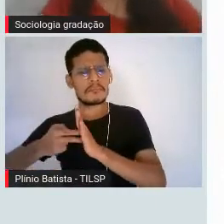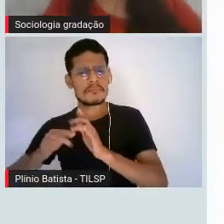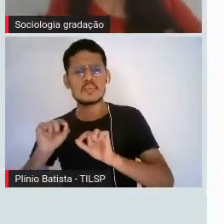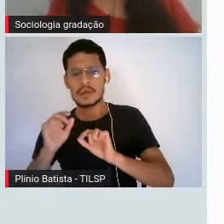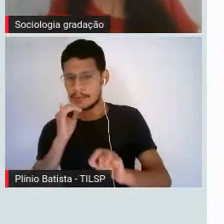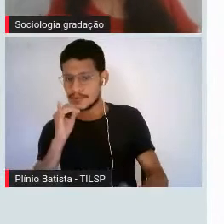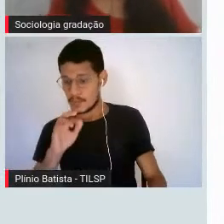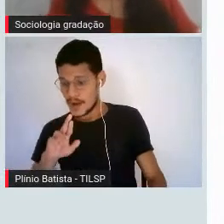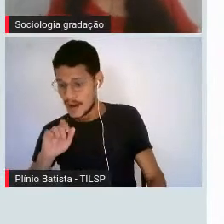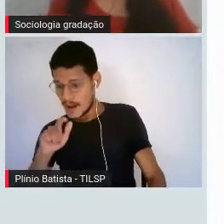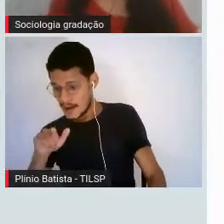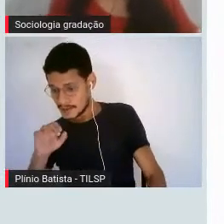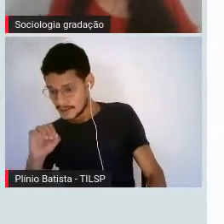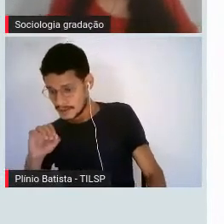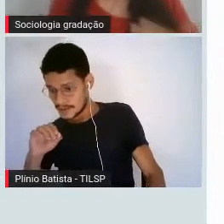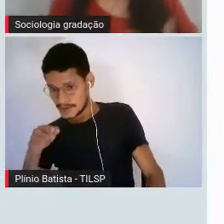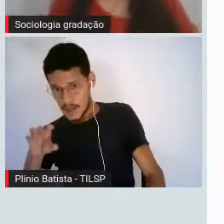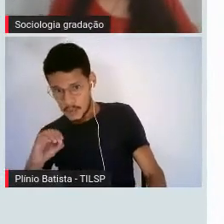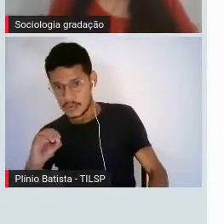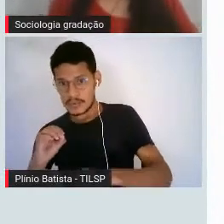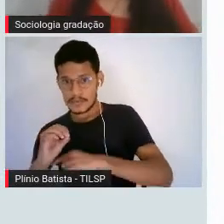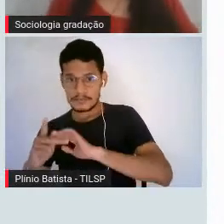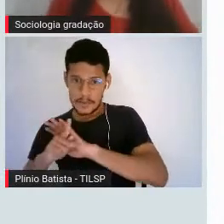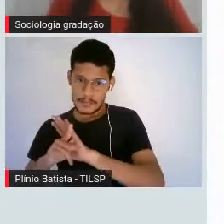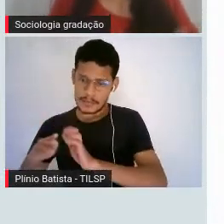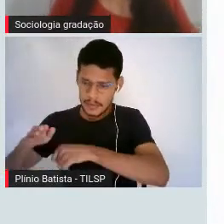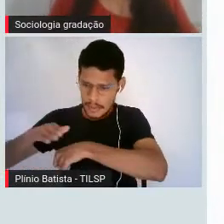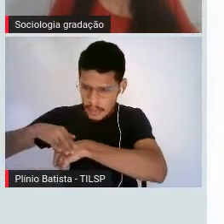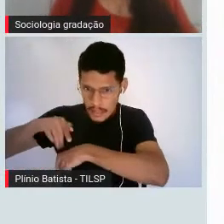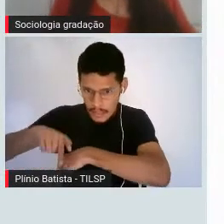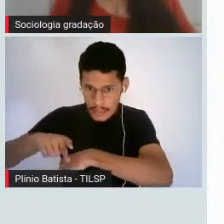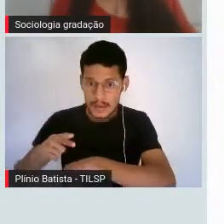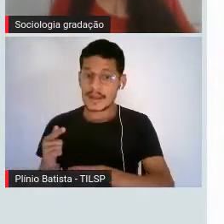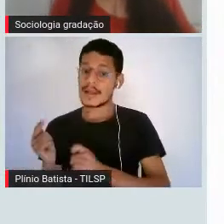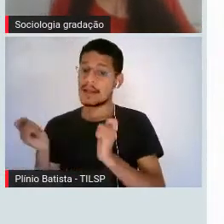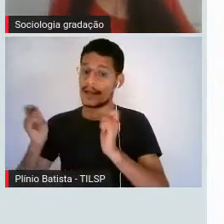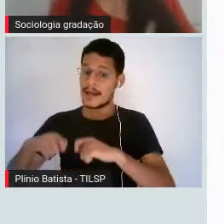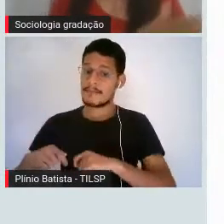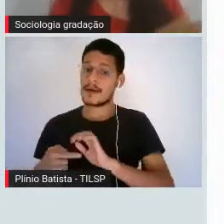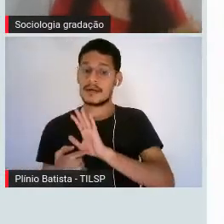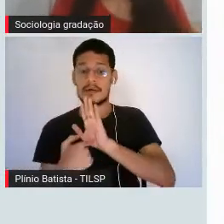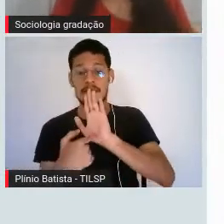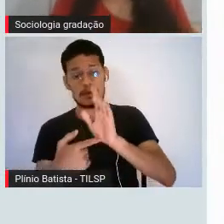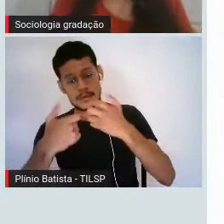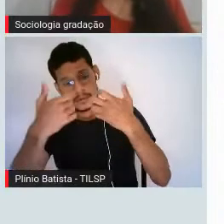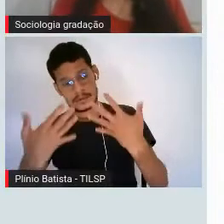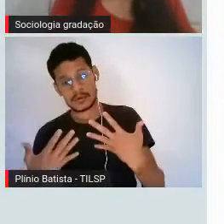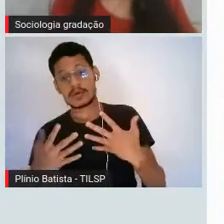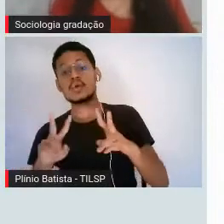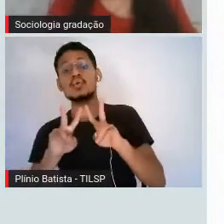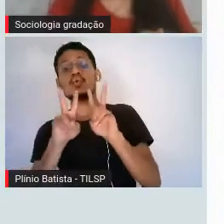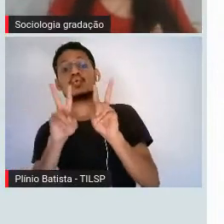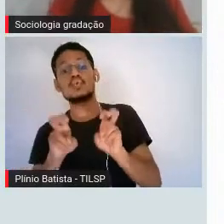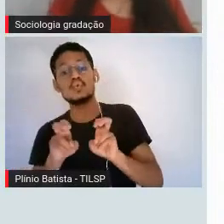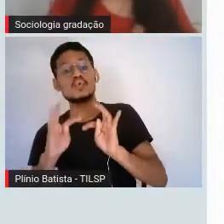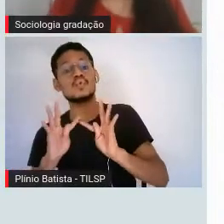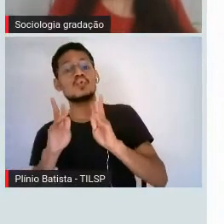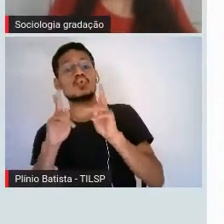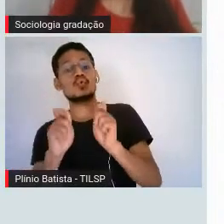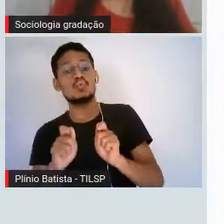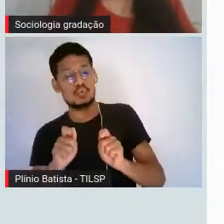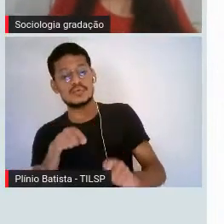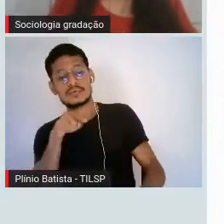seu progresso, tenderia a esclarecer todas as questões relativas ao homem, como